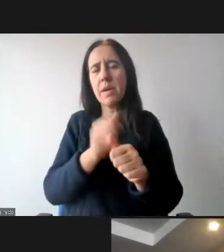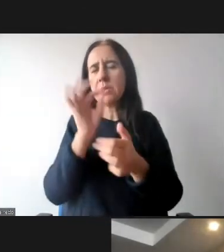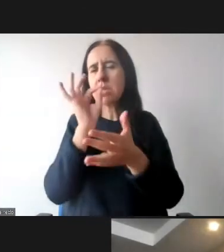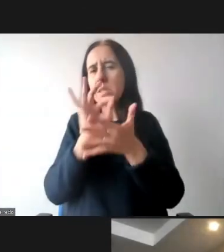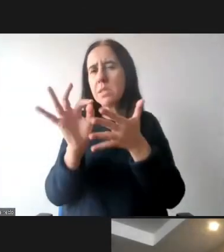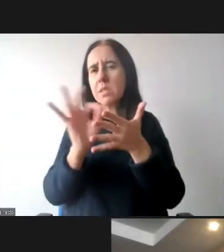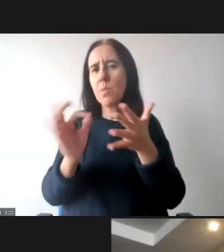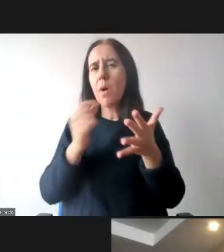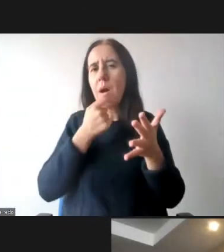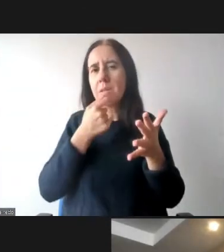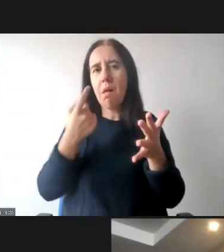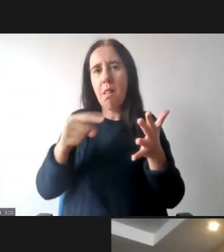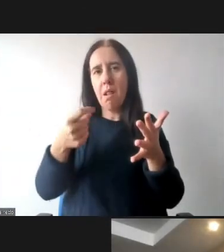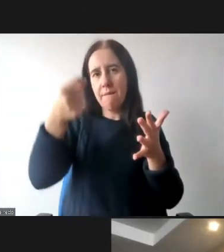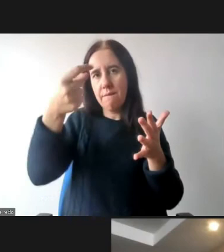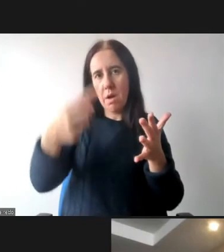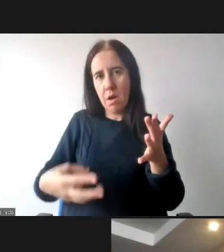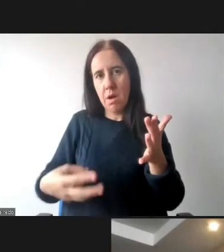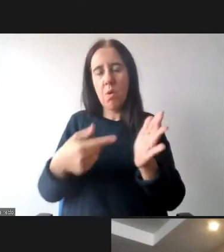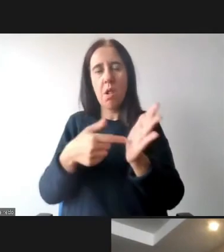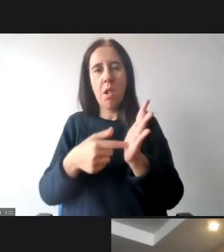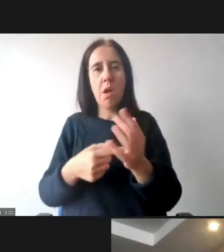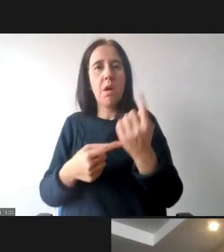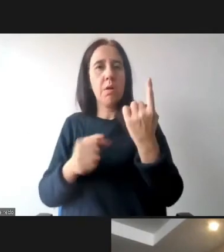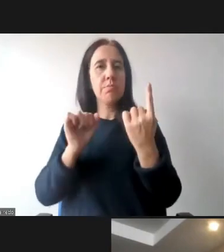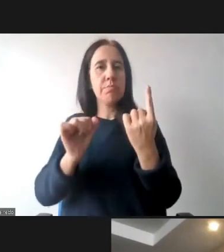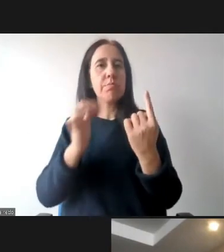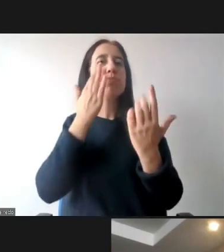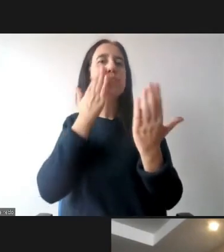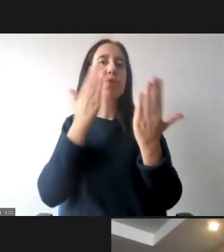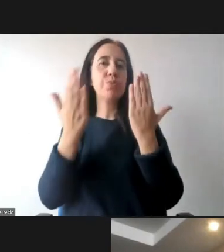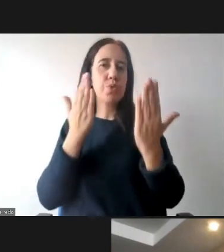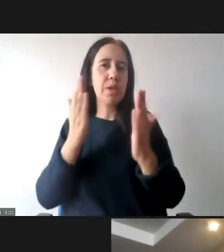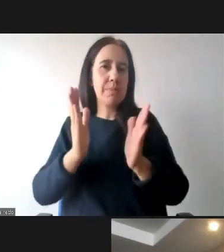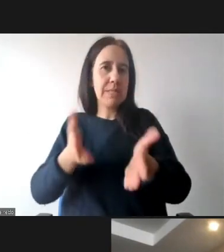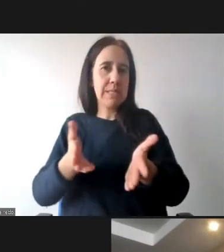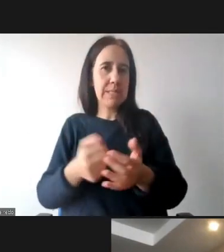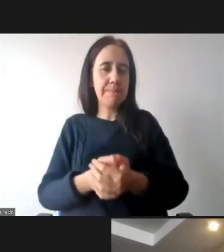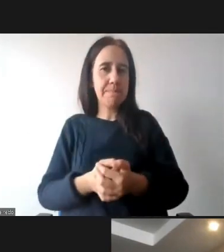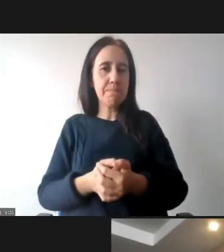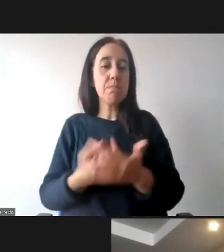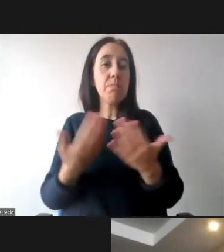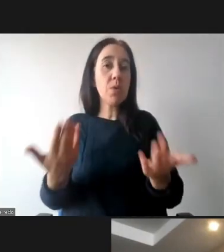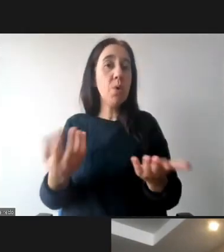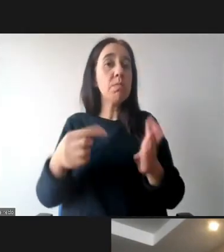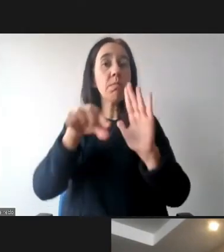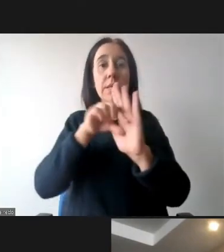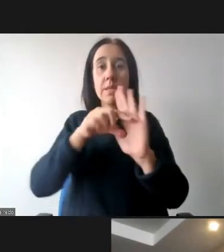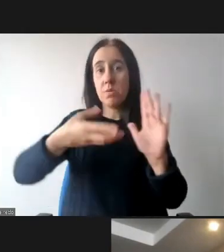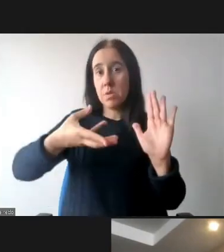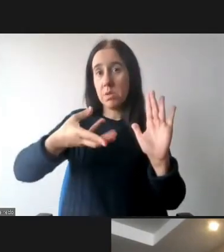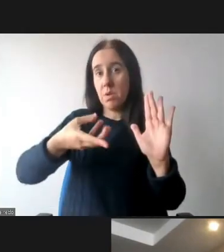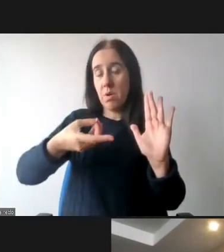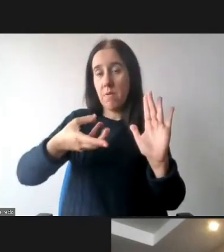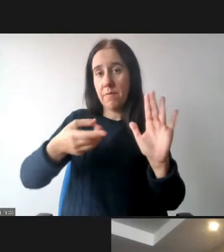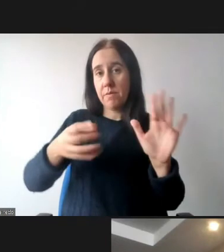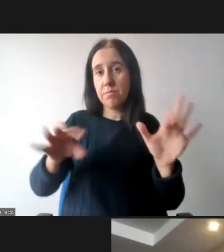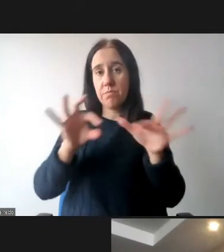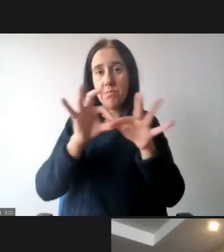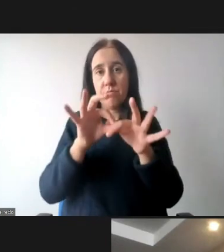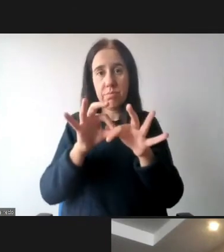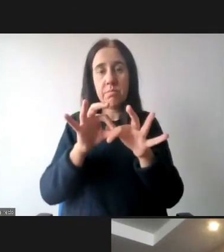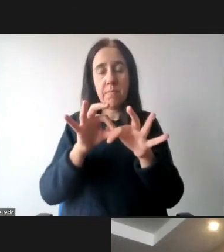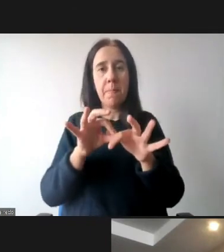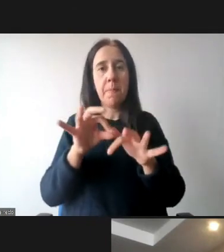requisitos, entre os quais está o princípio da proporcionalidade. Ou então, o artigo 19, relativo à declaração